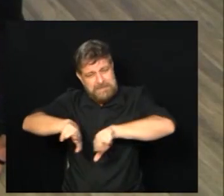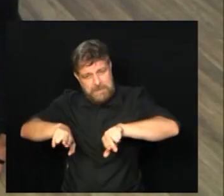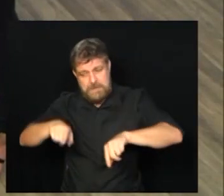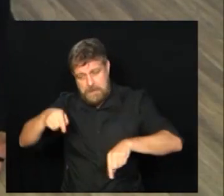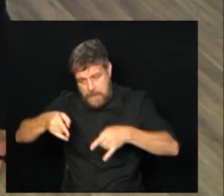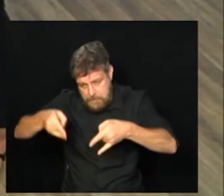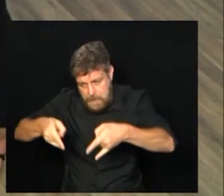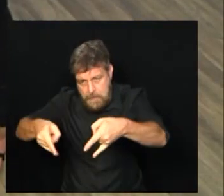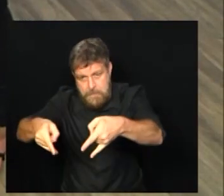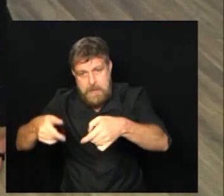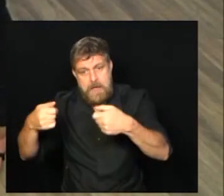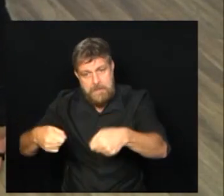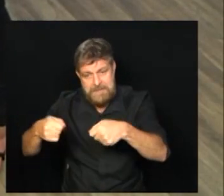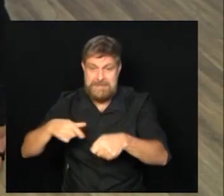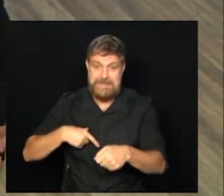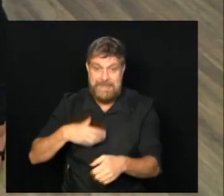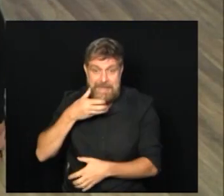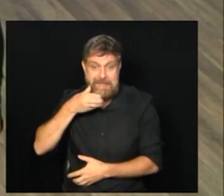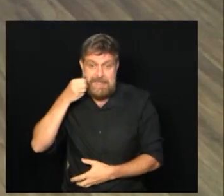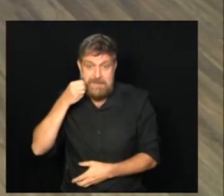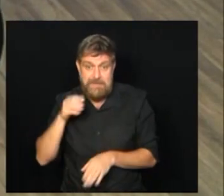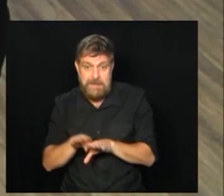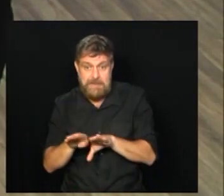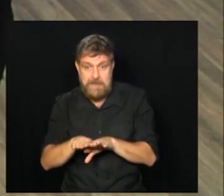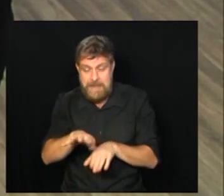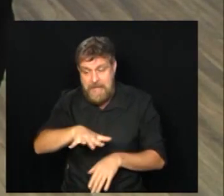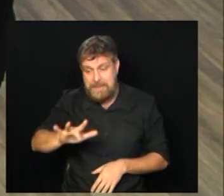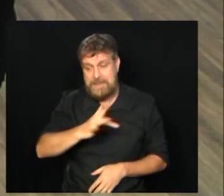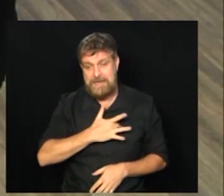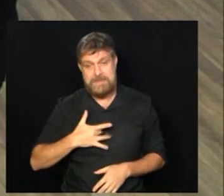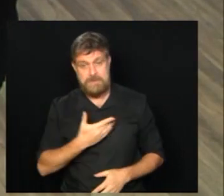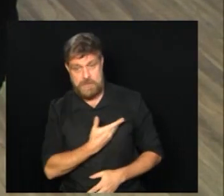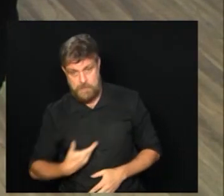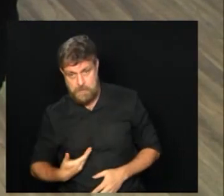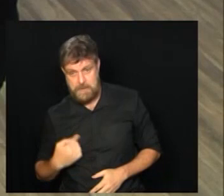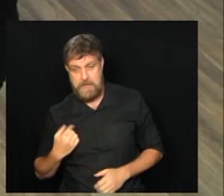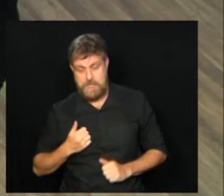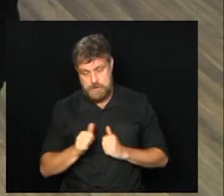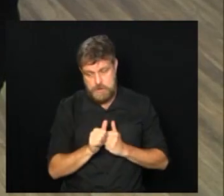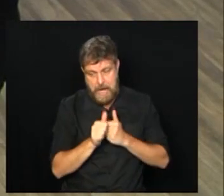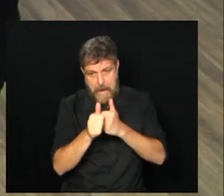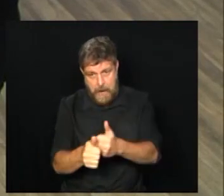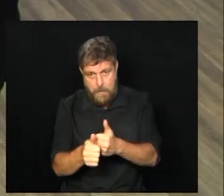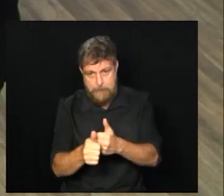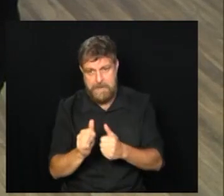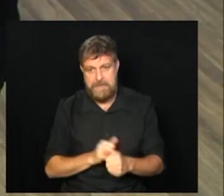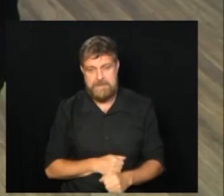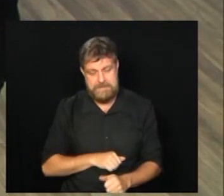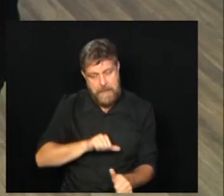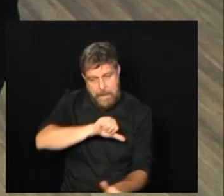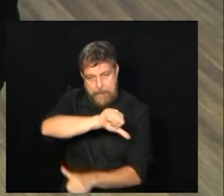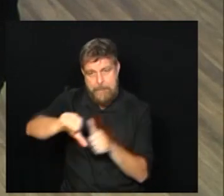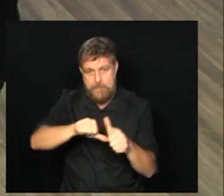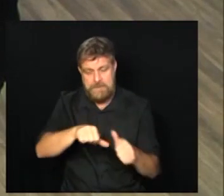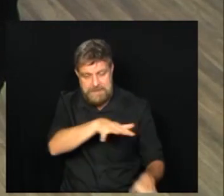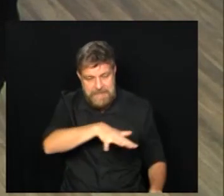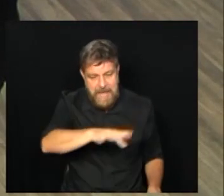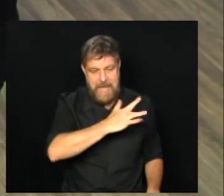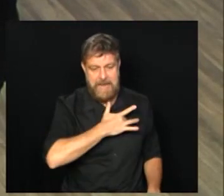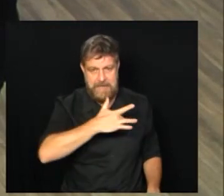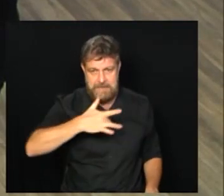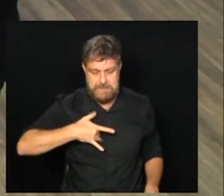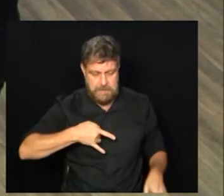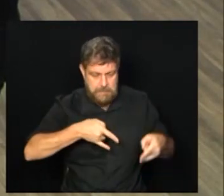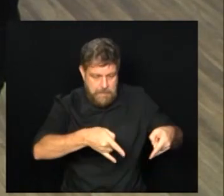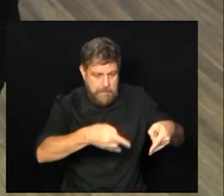devem voltar a acontecer na rede pública de saúde. Então a gente segue acompanhando essa transição que acontece na saúde aqui da cidade